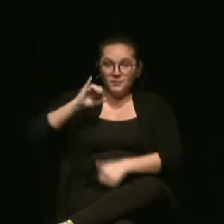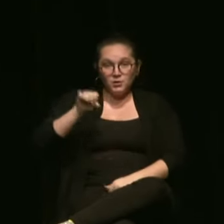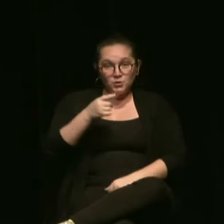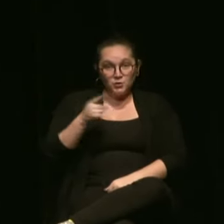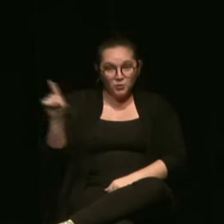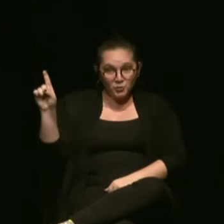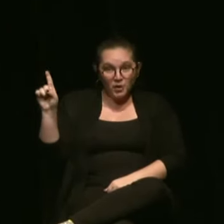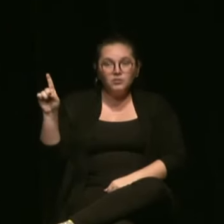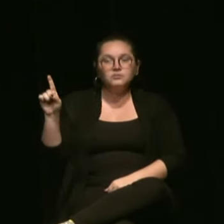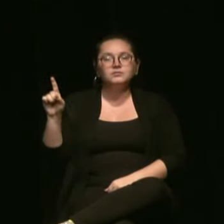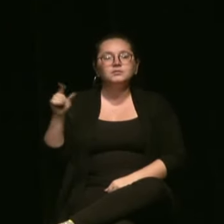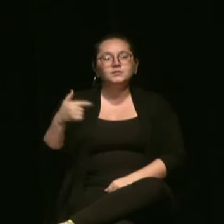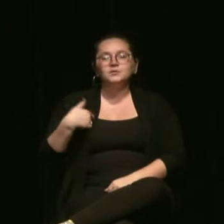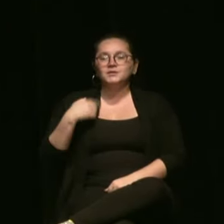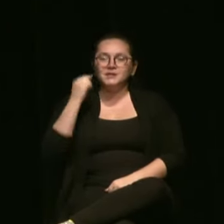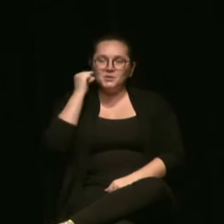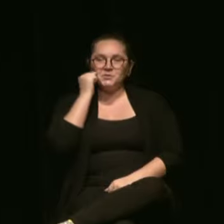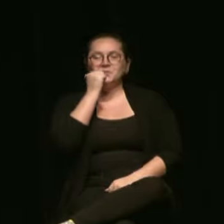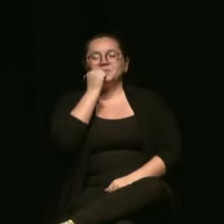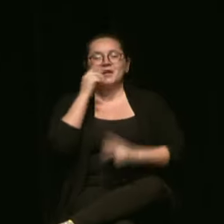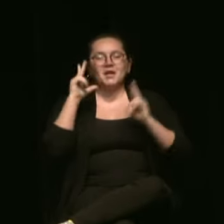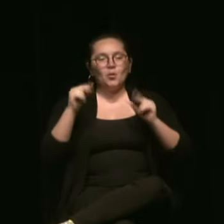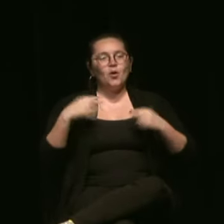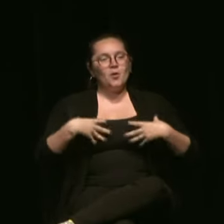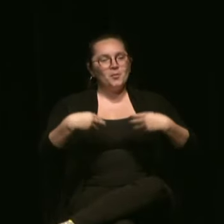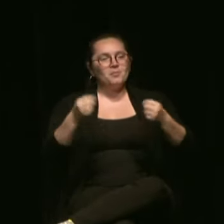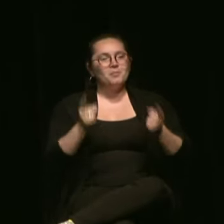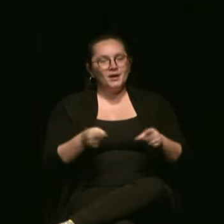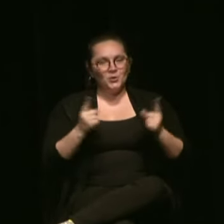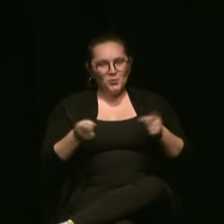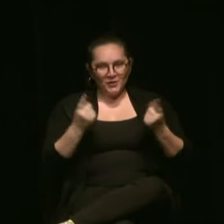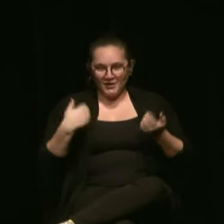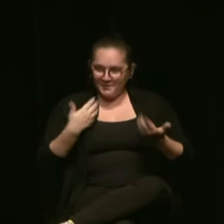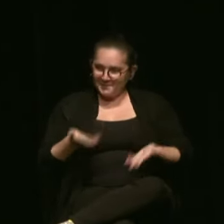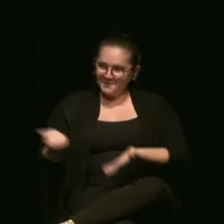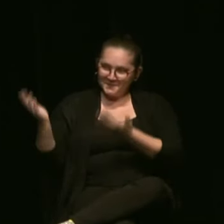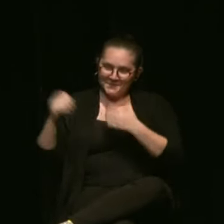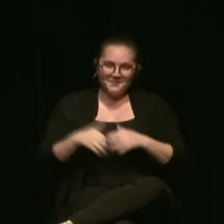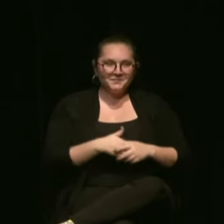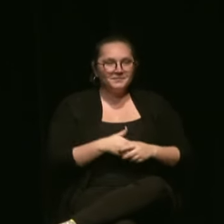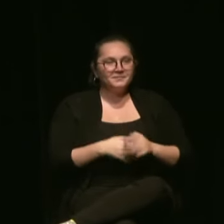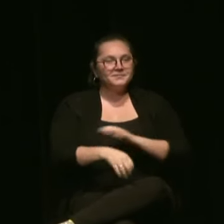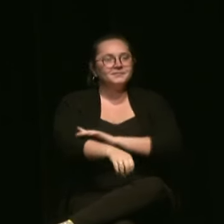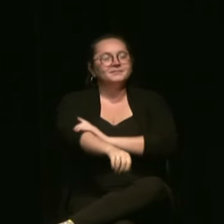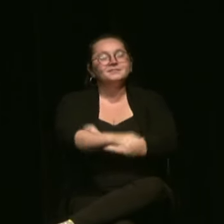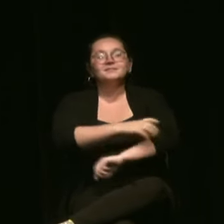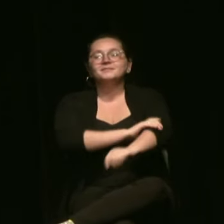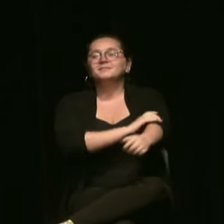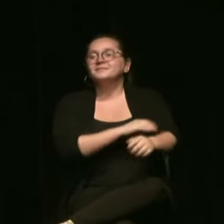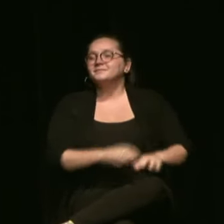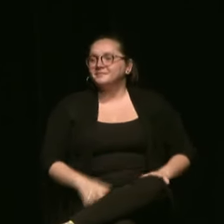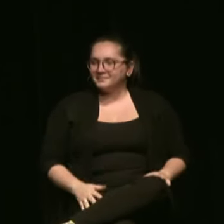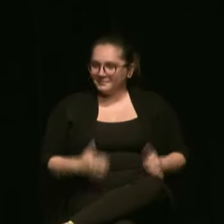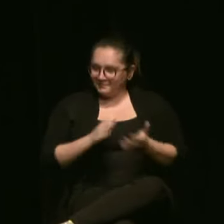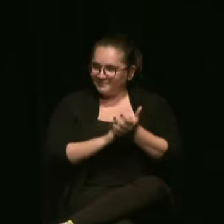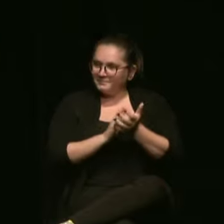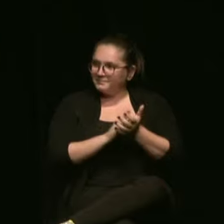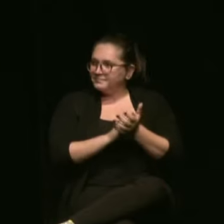você, Carlinhos. Com esse microfone de Madonna. A bola é sua. É meio ridículo mesmo, mas é que é.